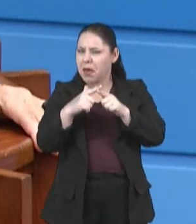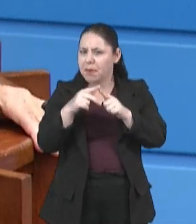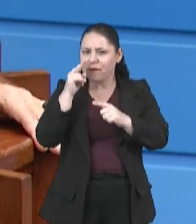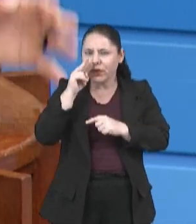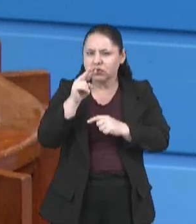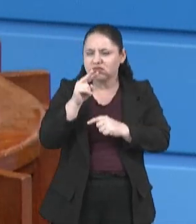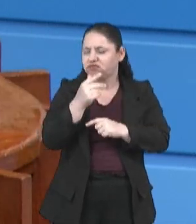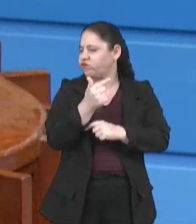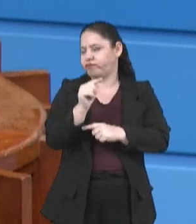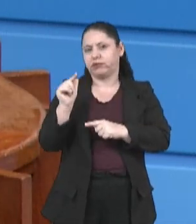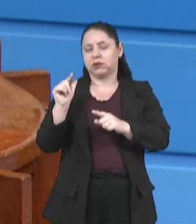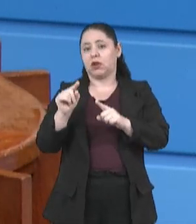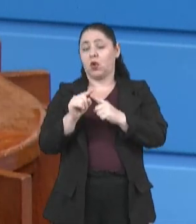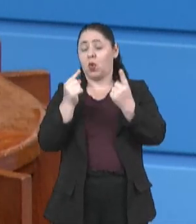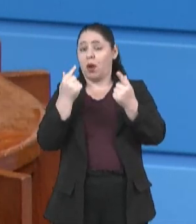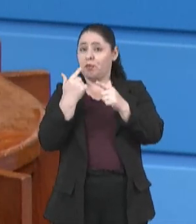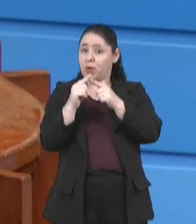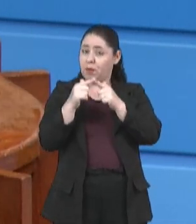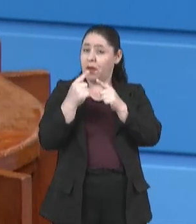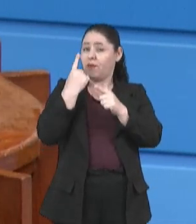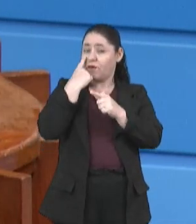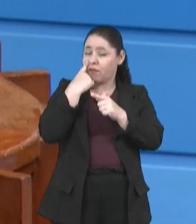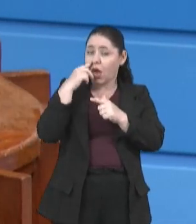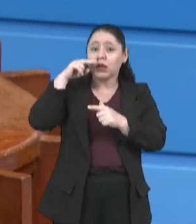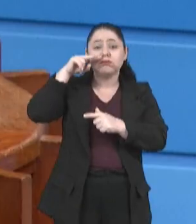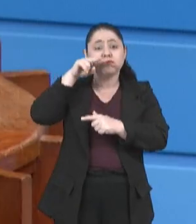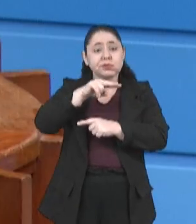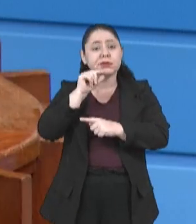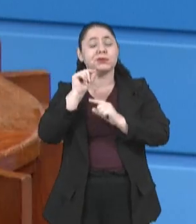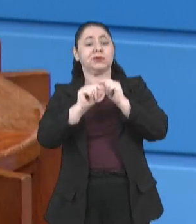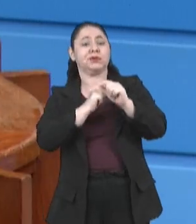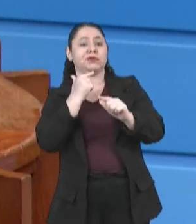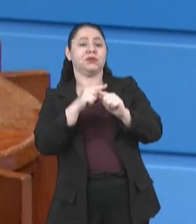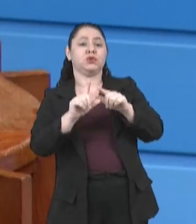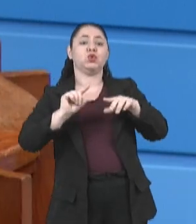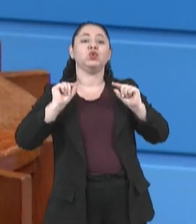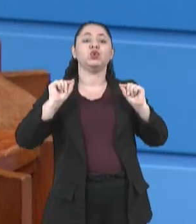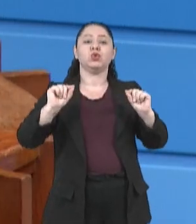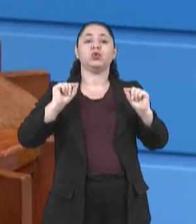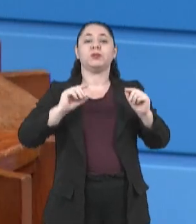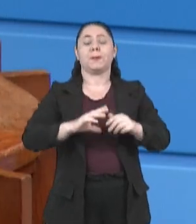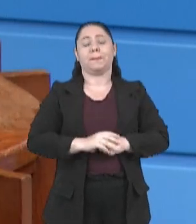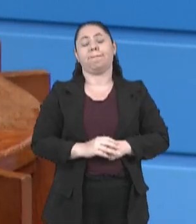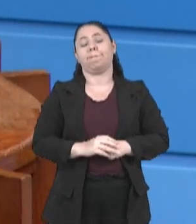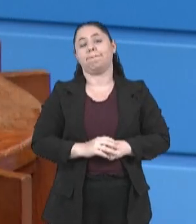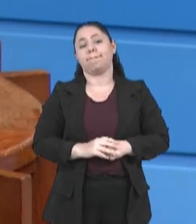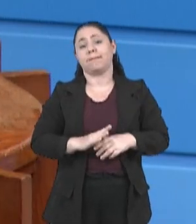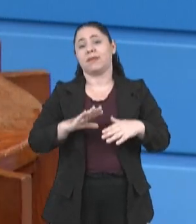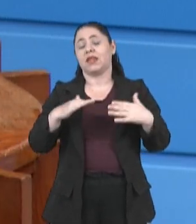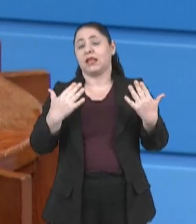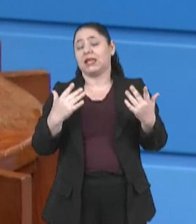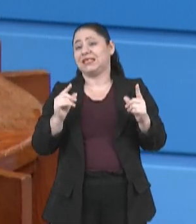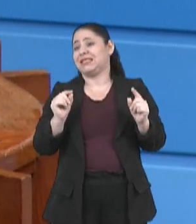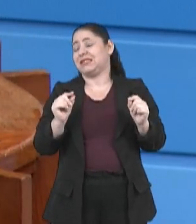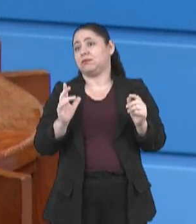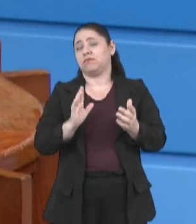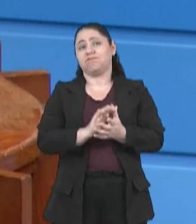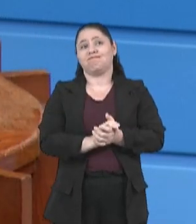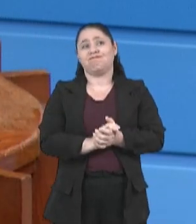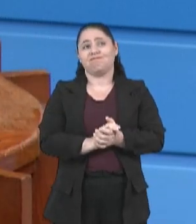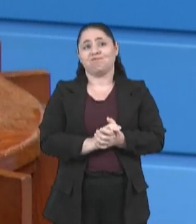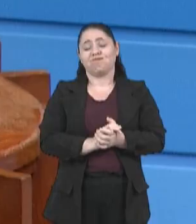problemas. O problema que eu vejo aqui é que essa situação